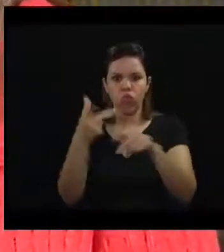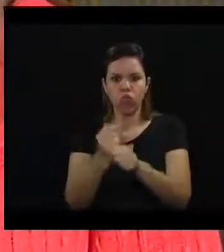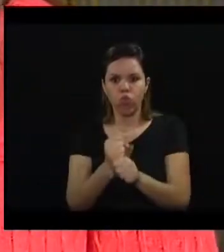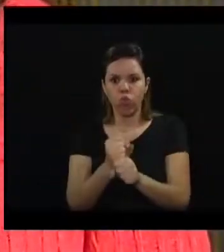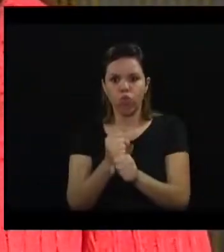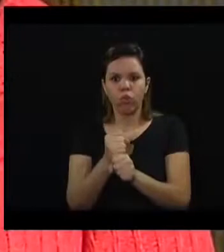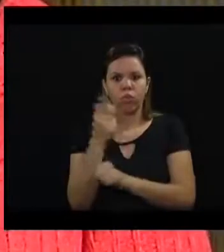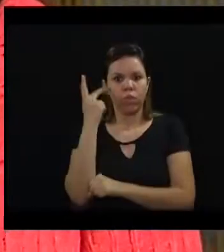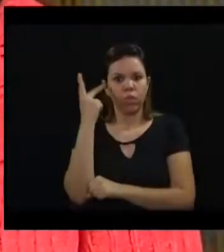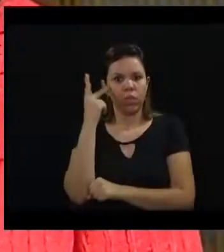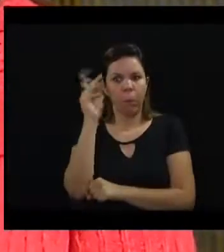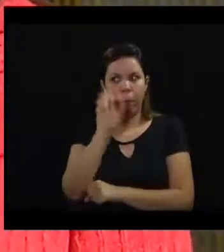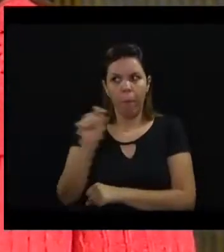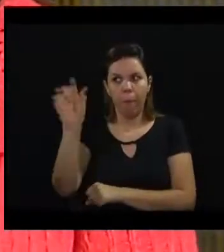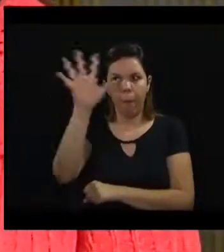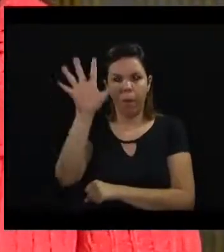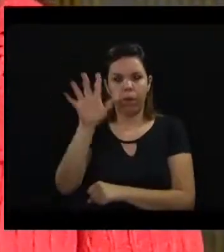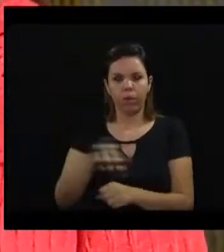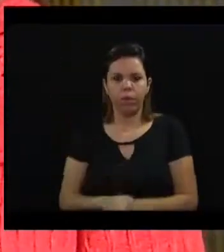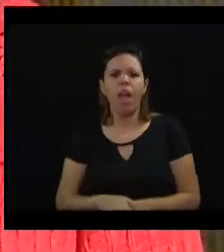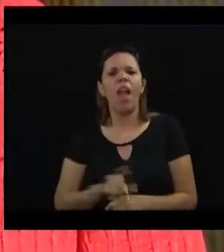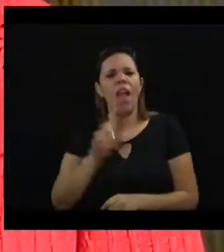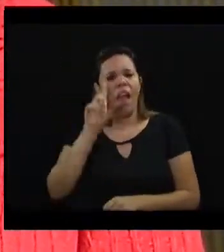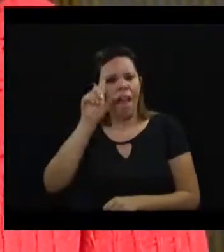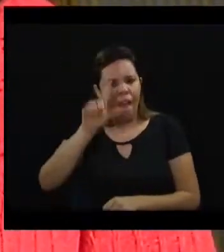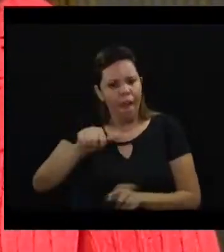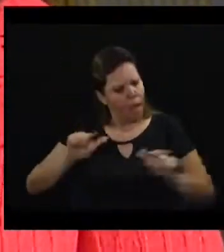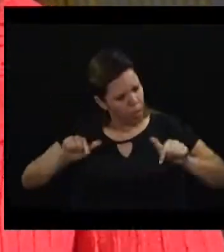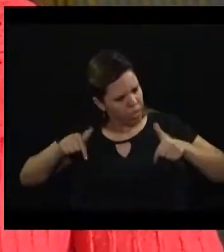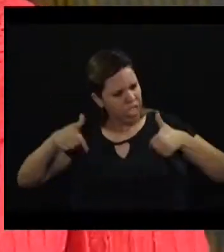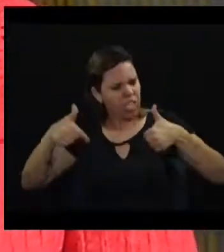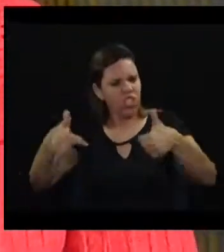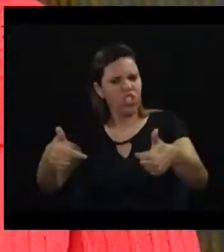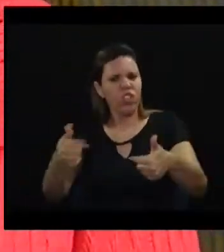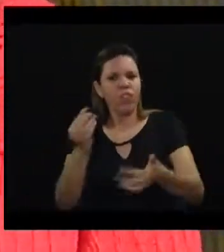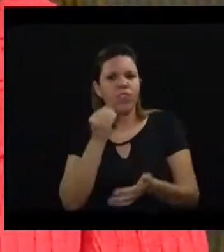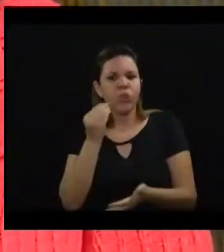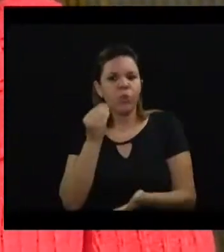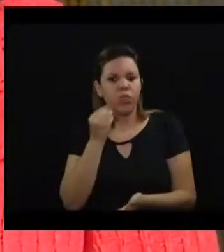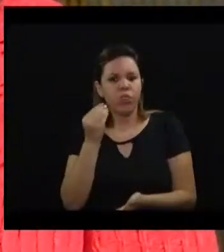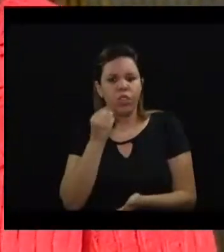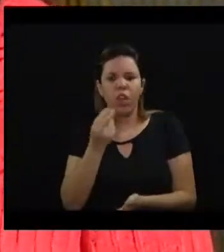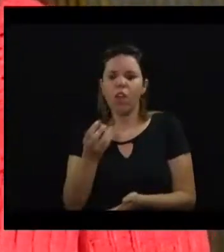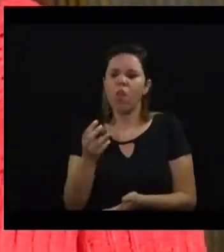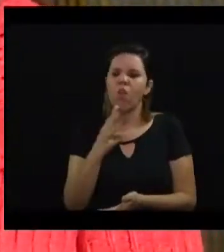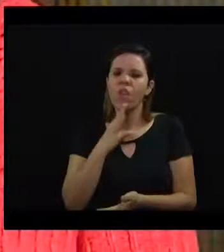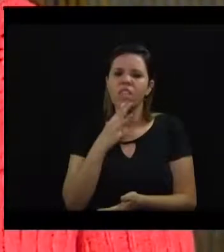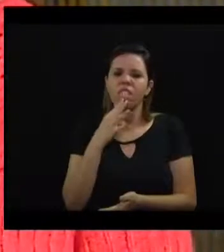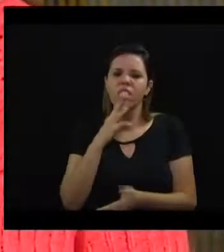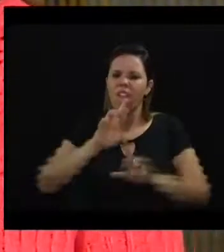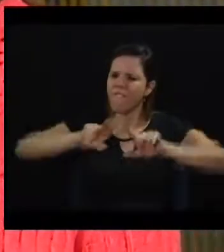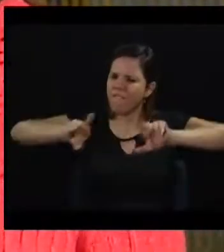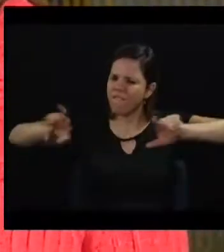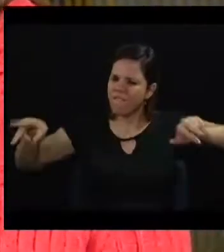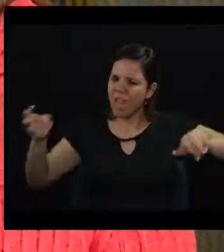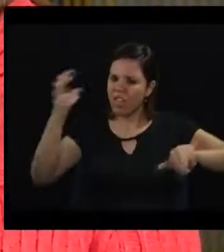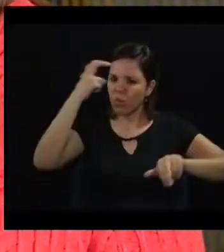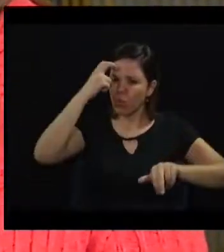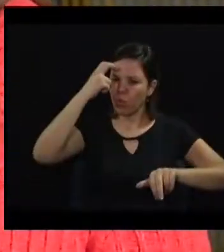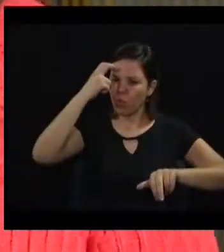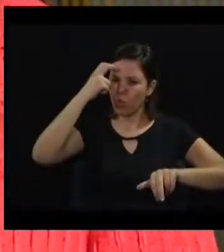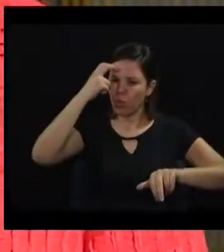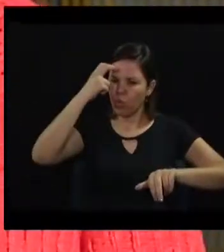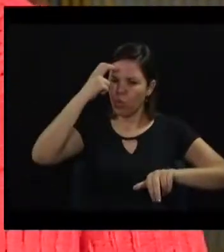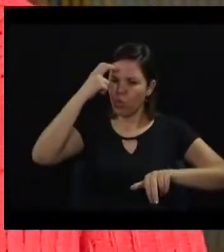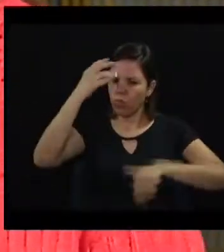movimento para dar outras oportunidades para o adolescente, para ele conhecer outras culturas, né, da que ele vem vivenciando até